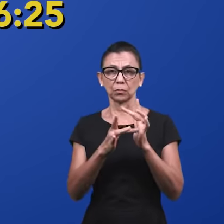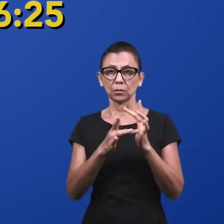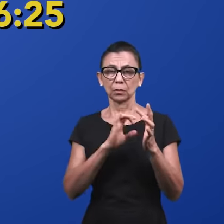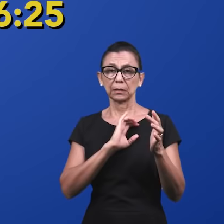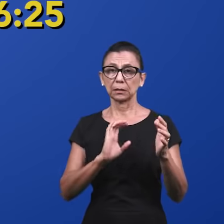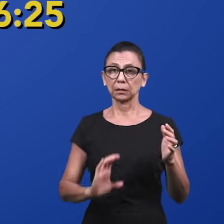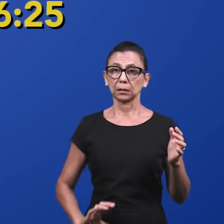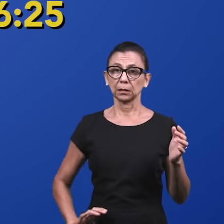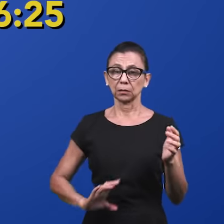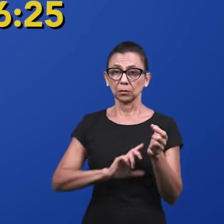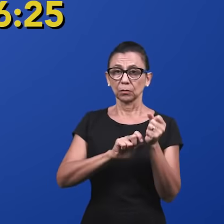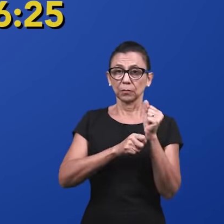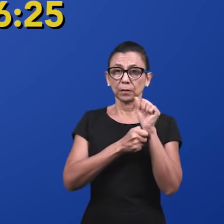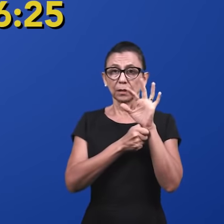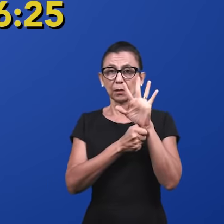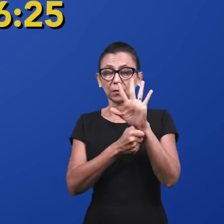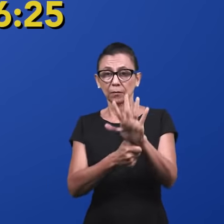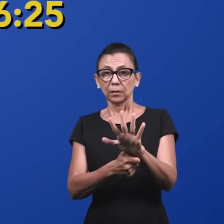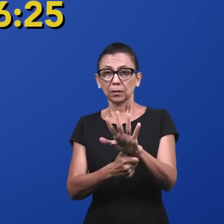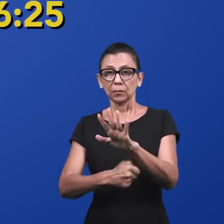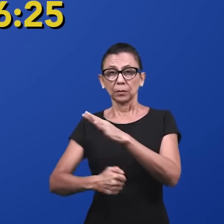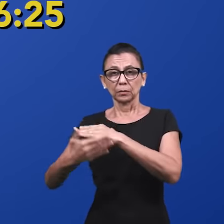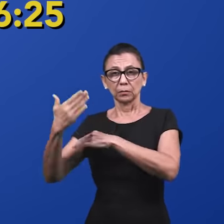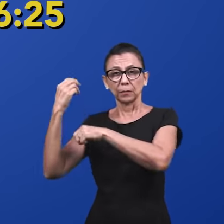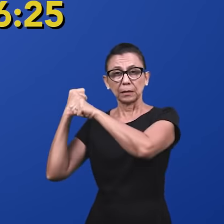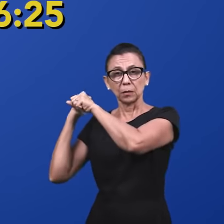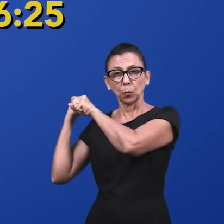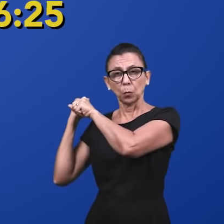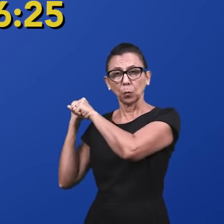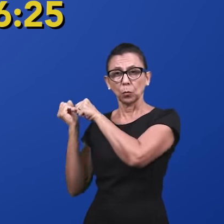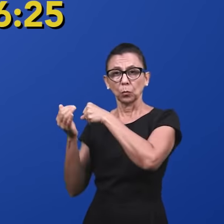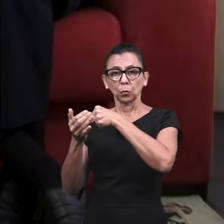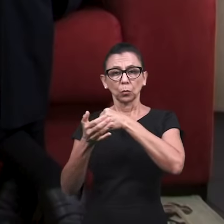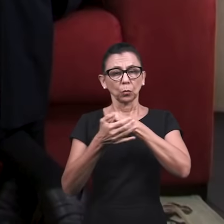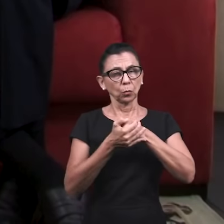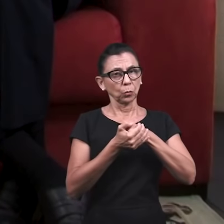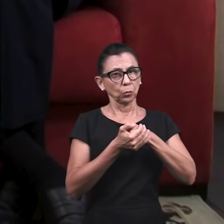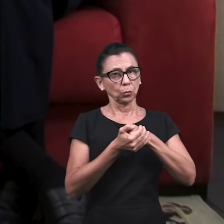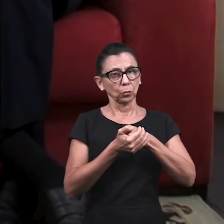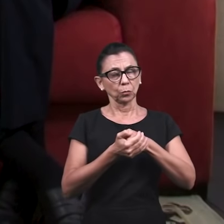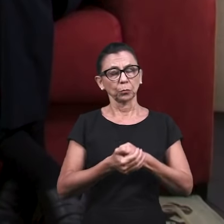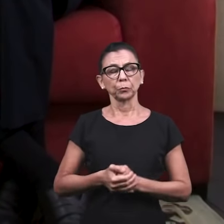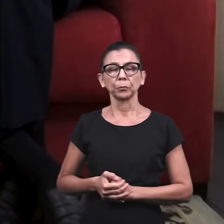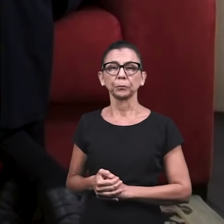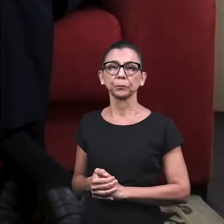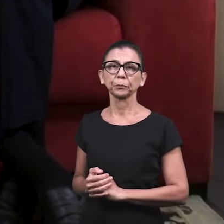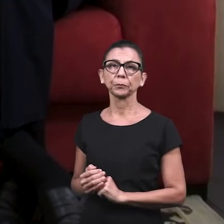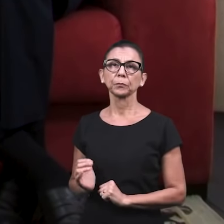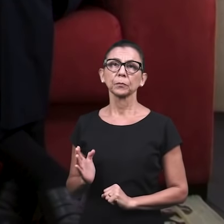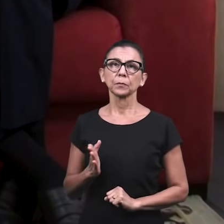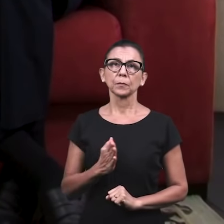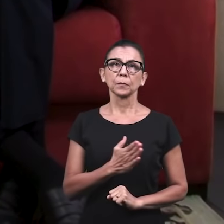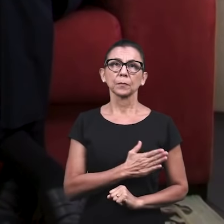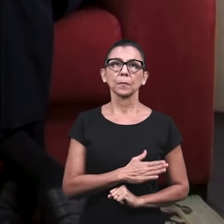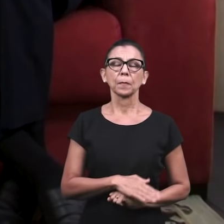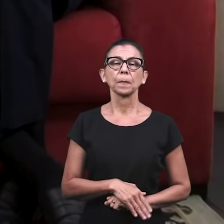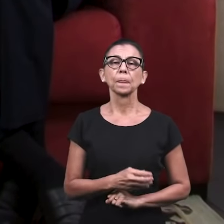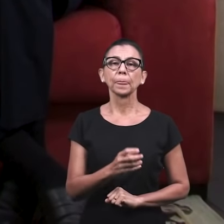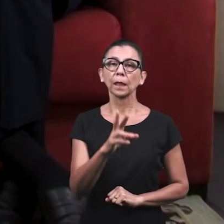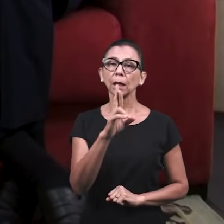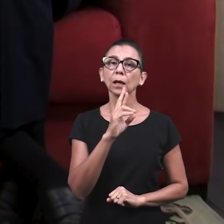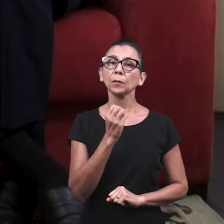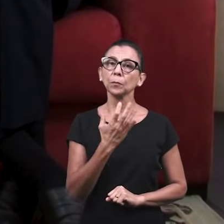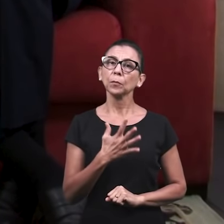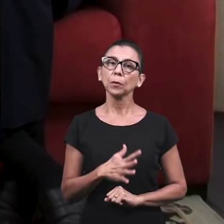desde tempos eternos esteve oculto. A paz do Senhor Jesus. Louvado seja o nome do Senhor. Duas respostas